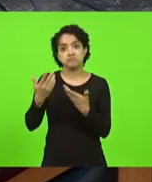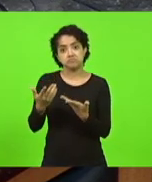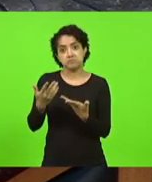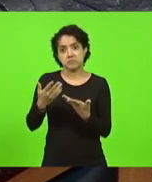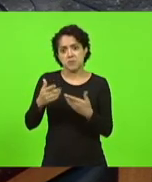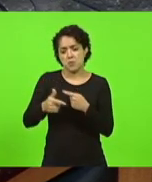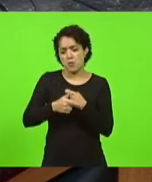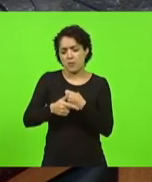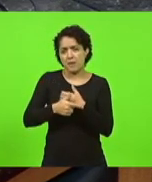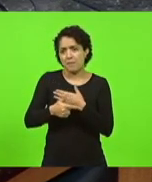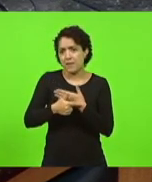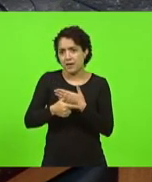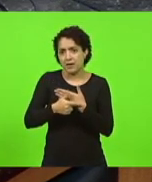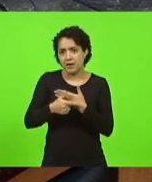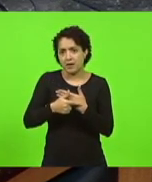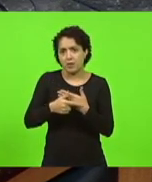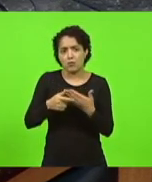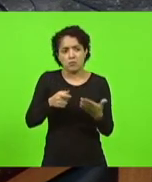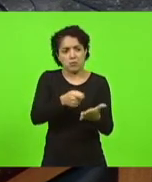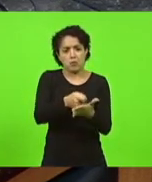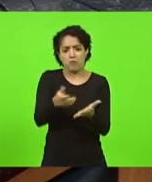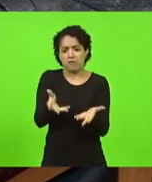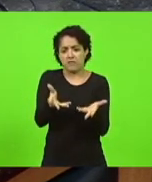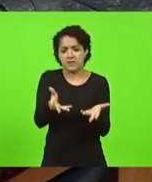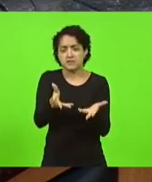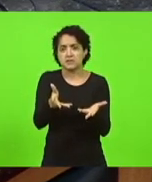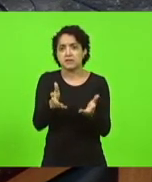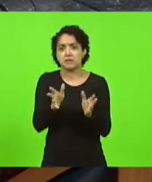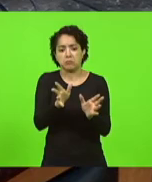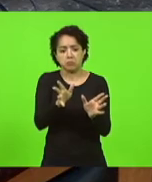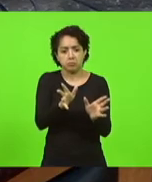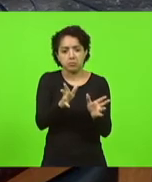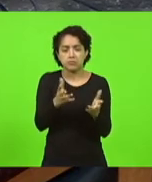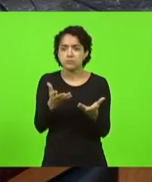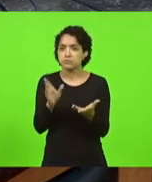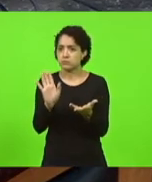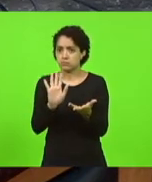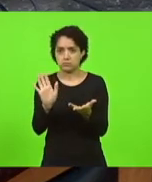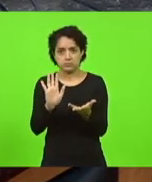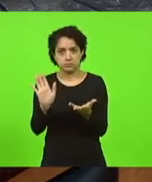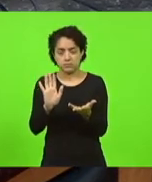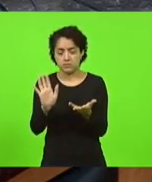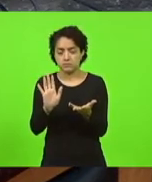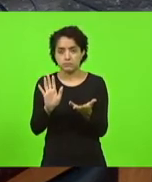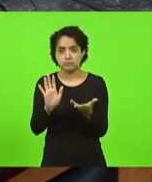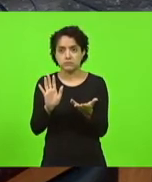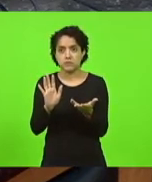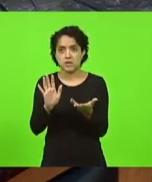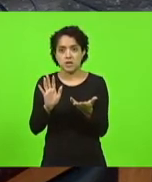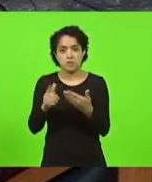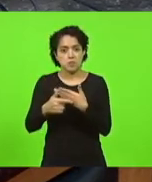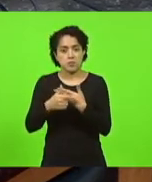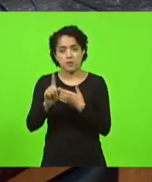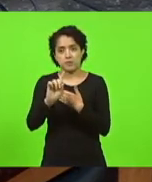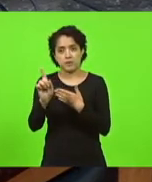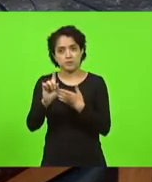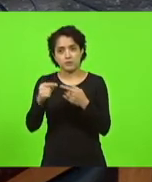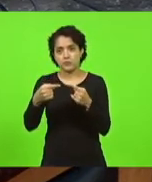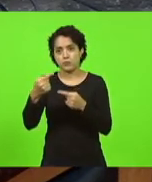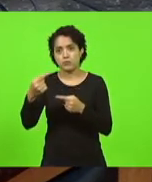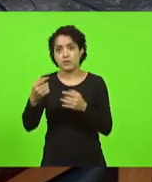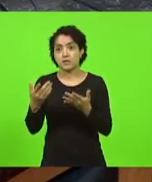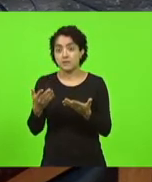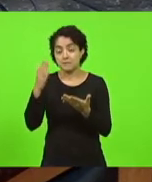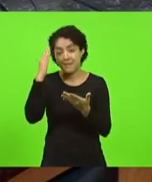papel convencer ninguém a abrir mão da sua opinião. Não estou aqui para isso. Não é o meu papel. Mas entendo que